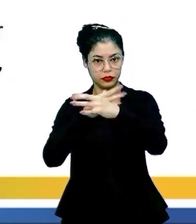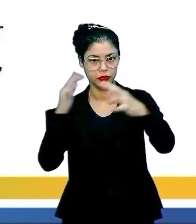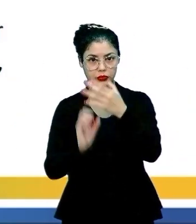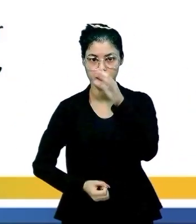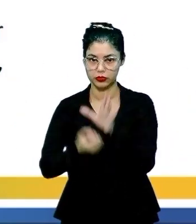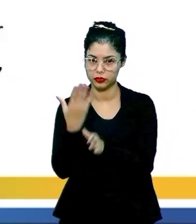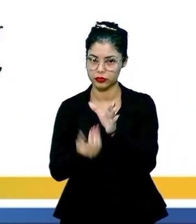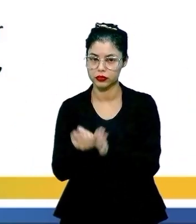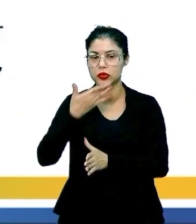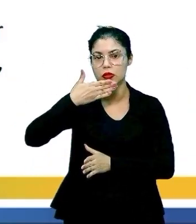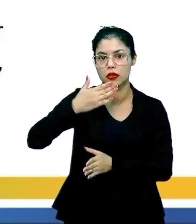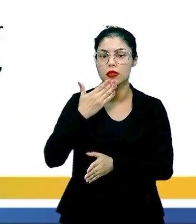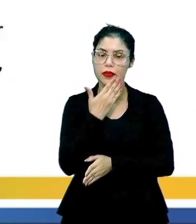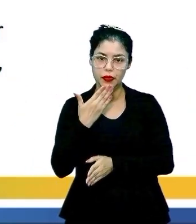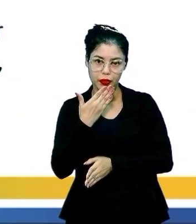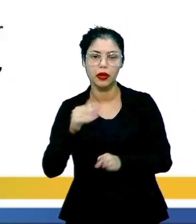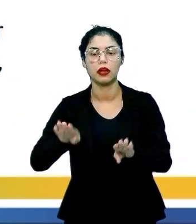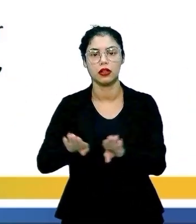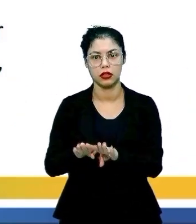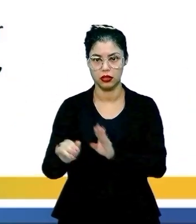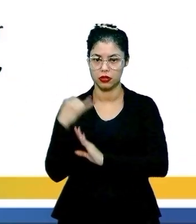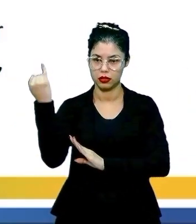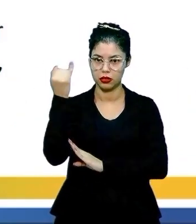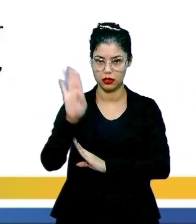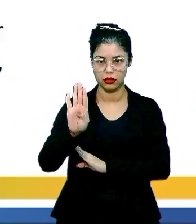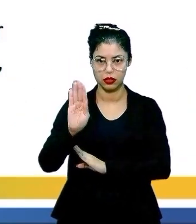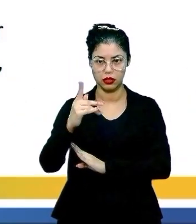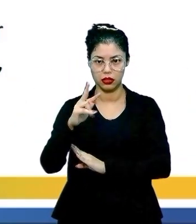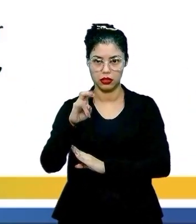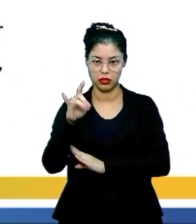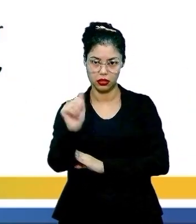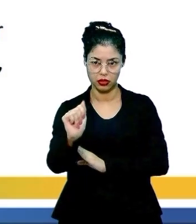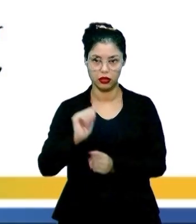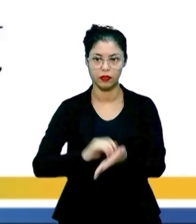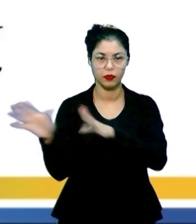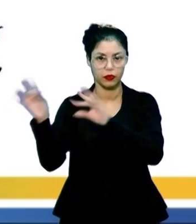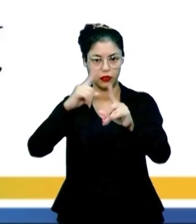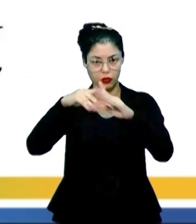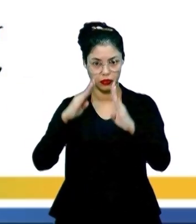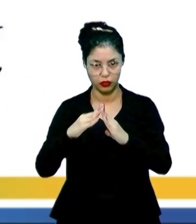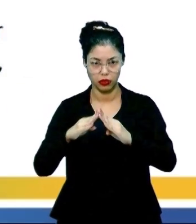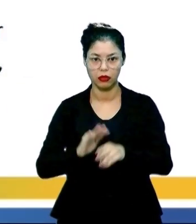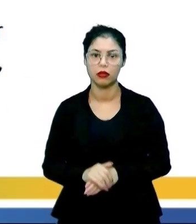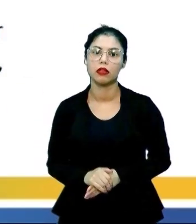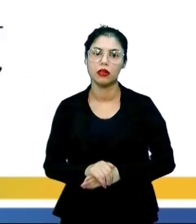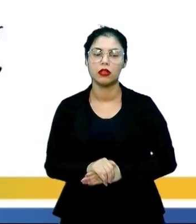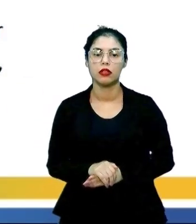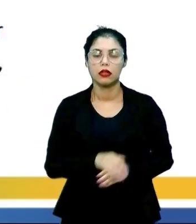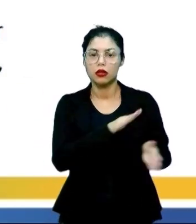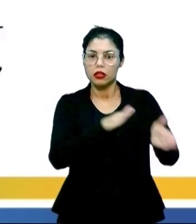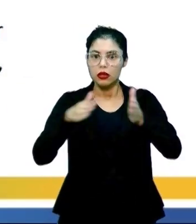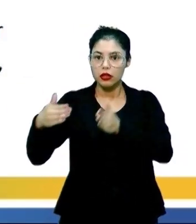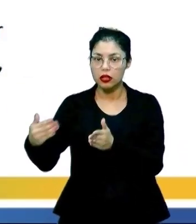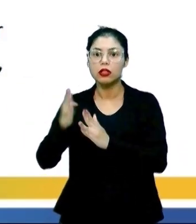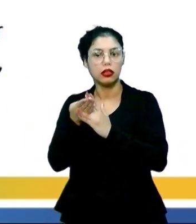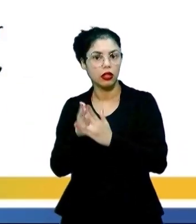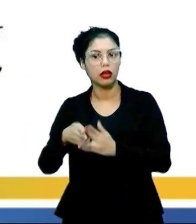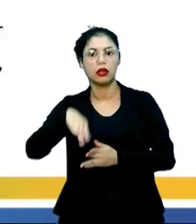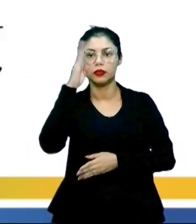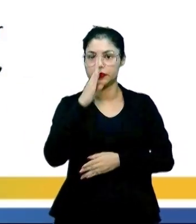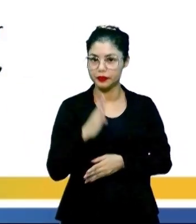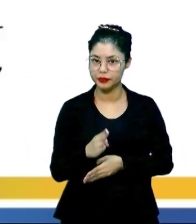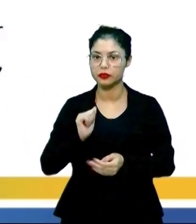grandes centros de produção açucareira, especialmente na Bahia, através das igrejas. Passada a fase do